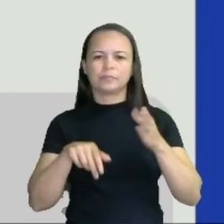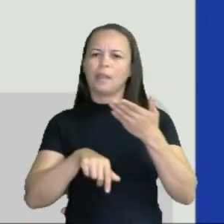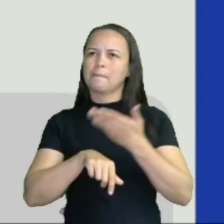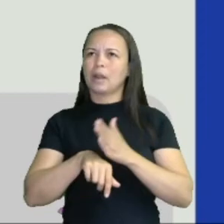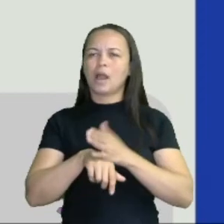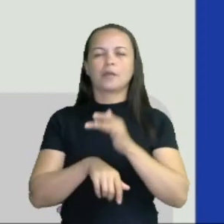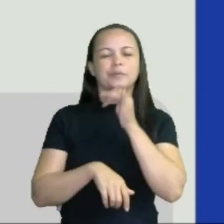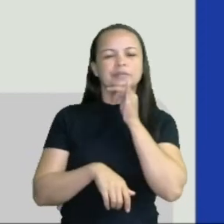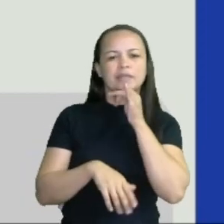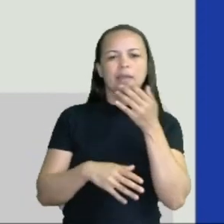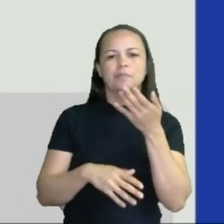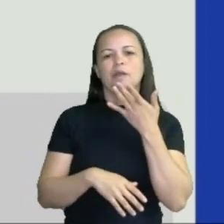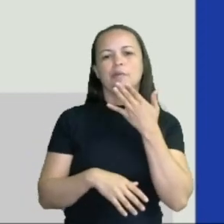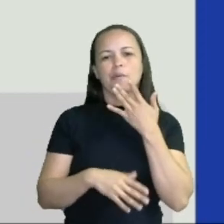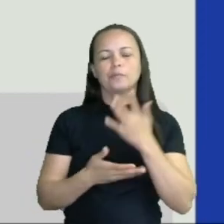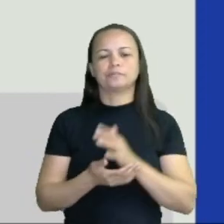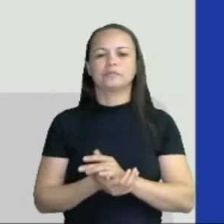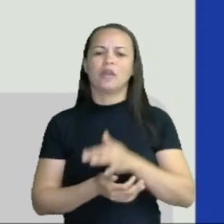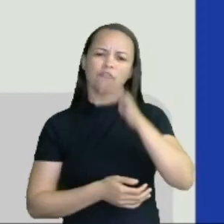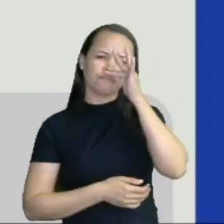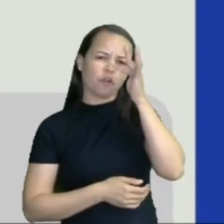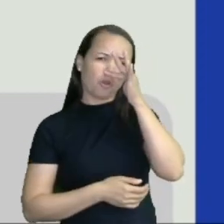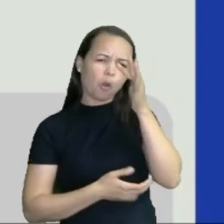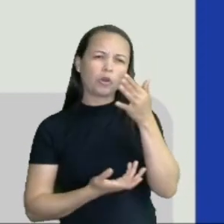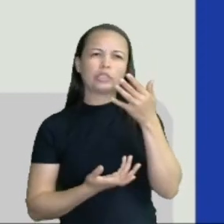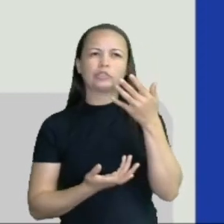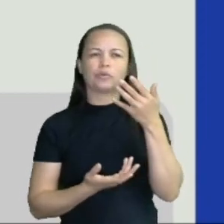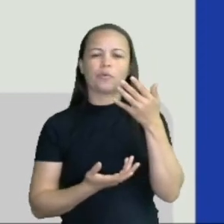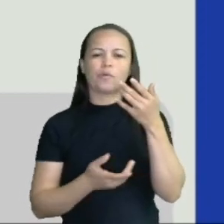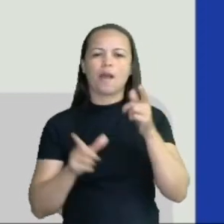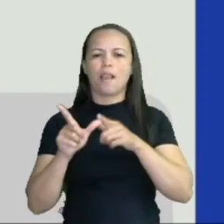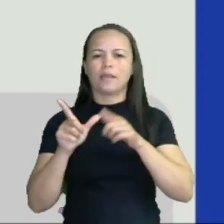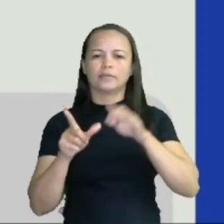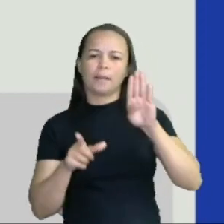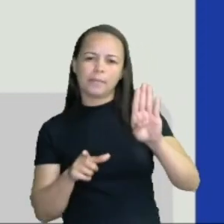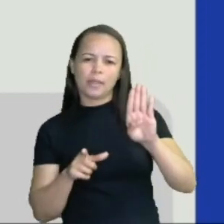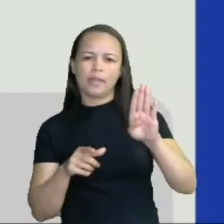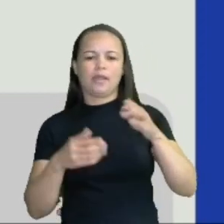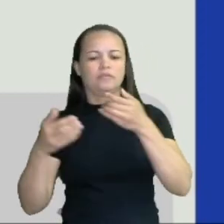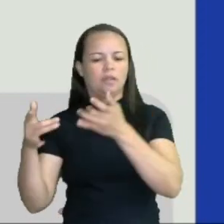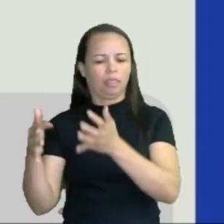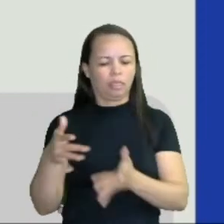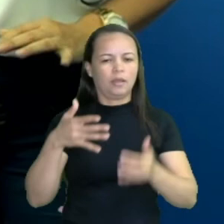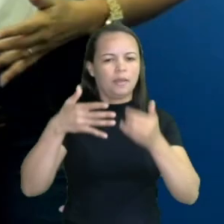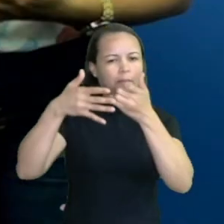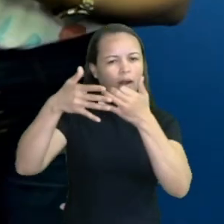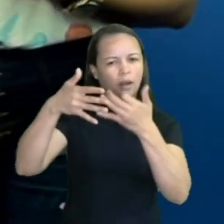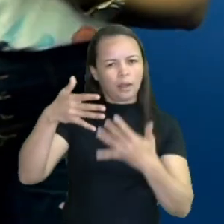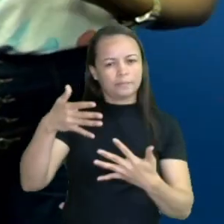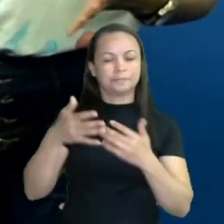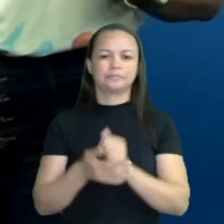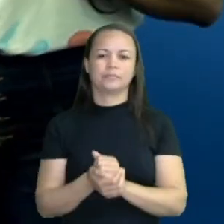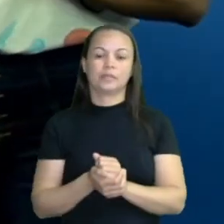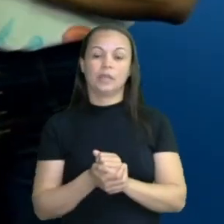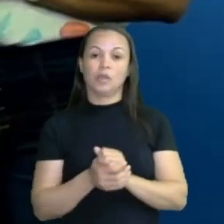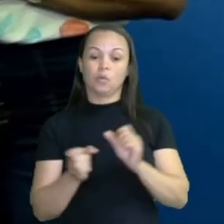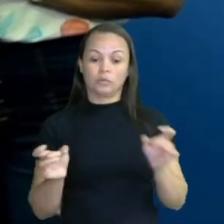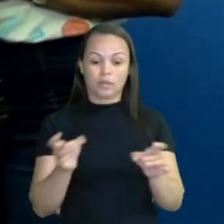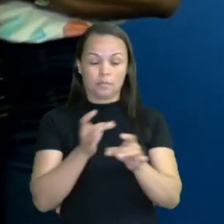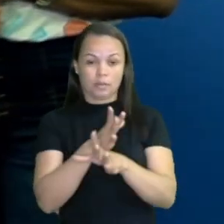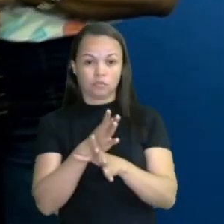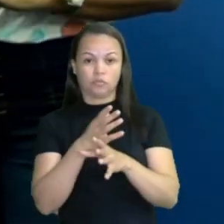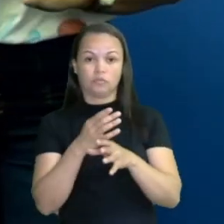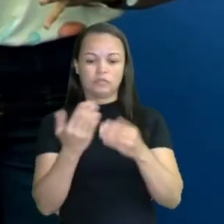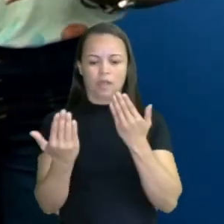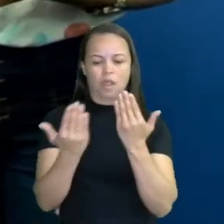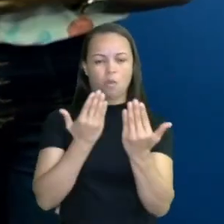de flores com a letra B. E aí você vai preencher tudo. Aí depois, quando você terminar o jogo, você vai comparar para fazer a